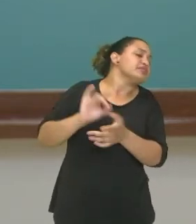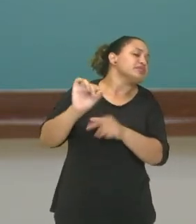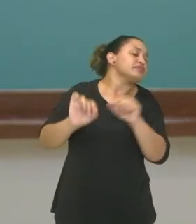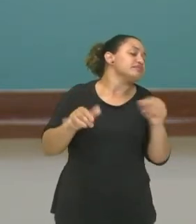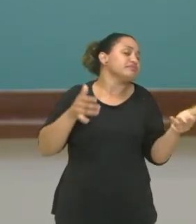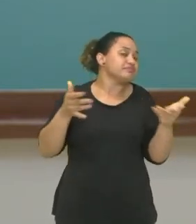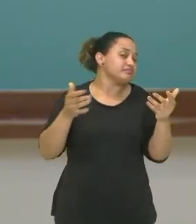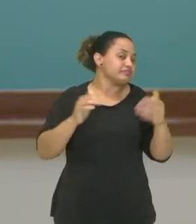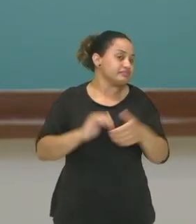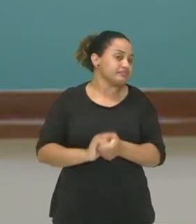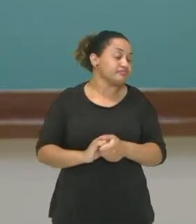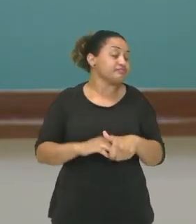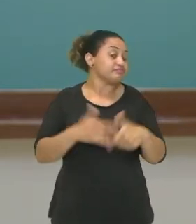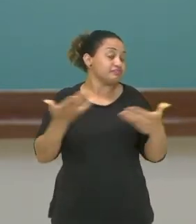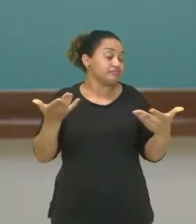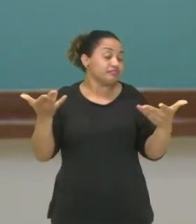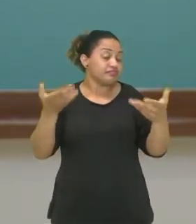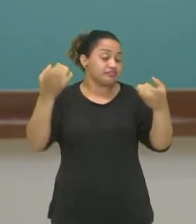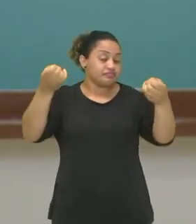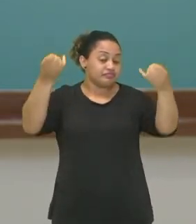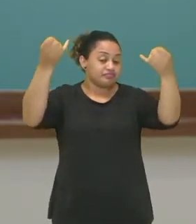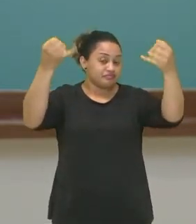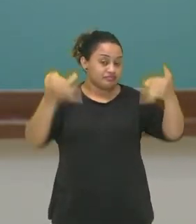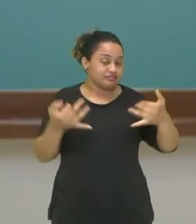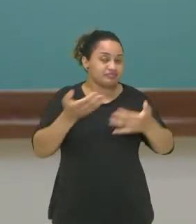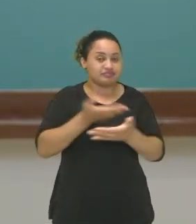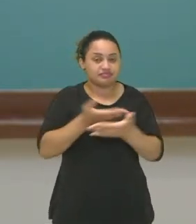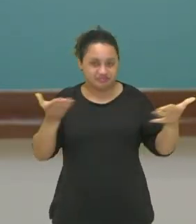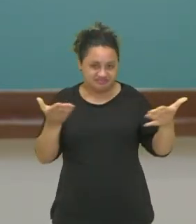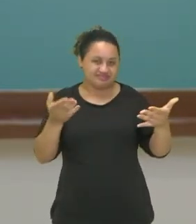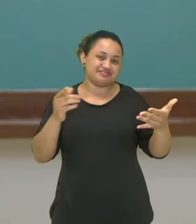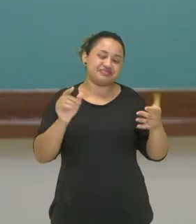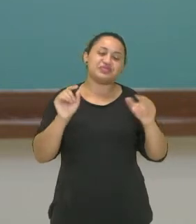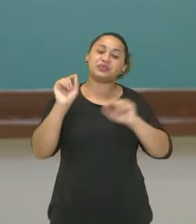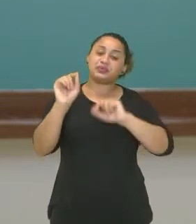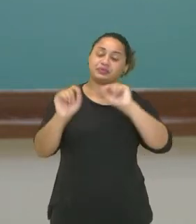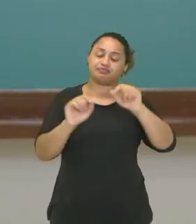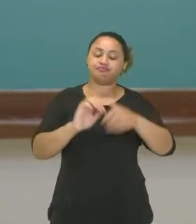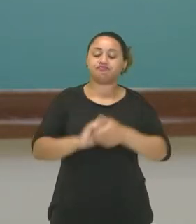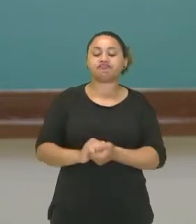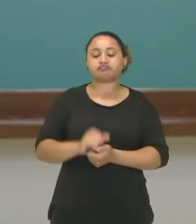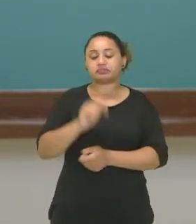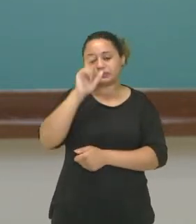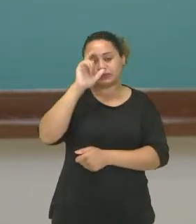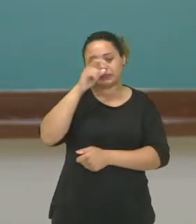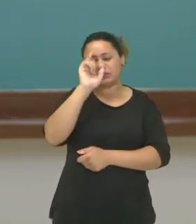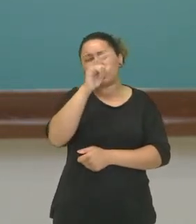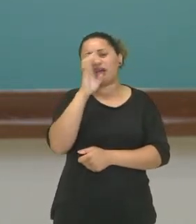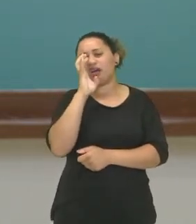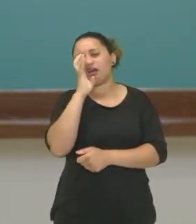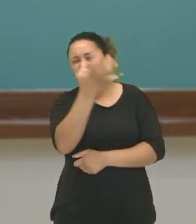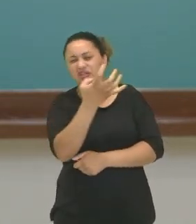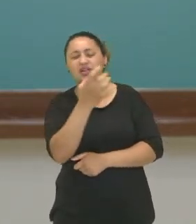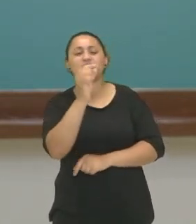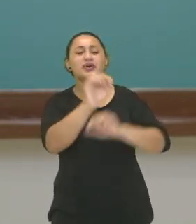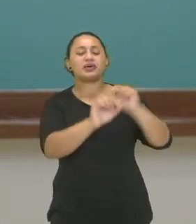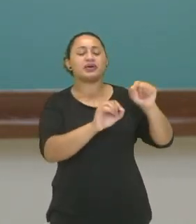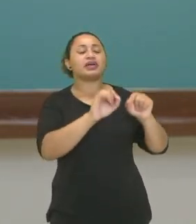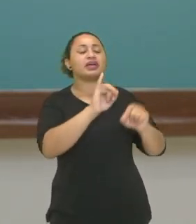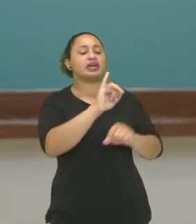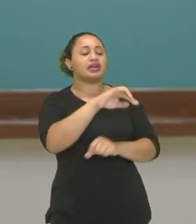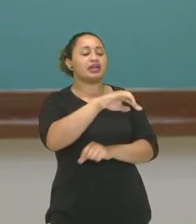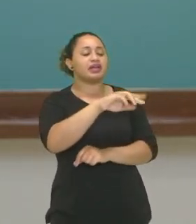vou traduzir o que eu falei desse slide. O Descartes era um crítico do empirismo. Empirismo